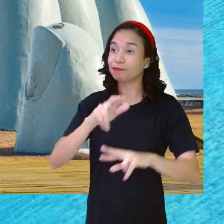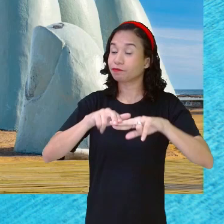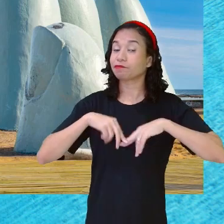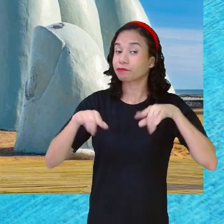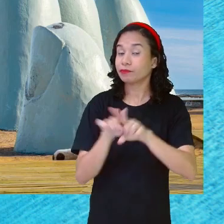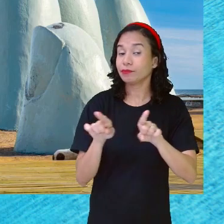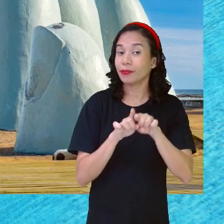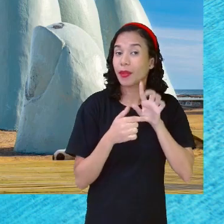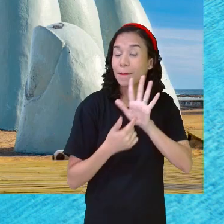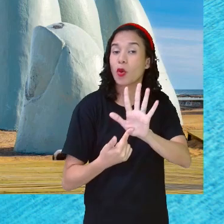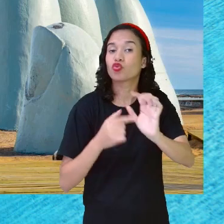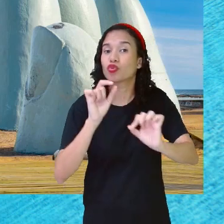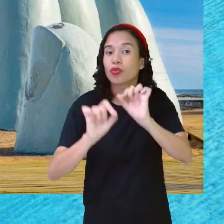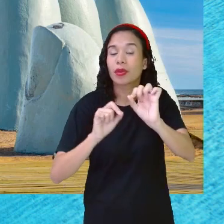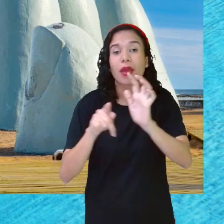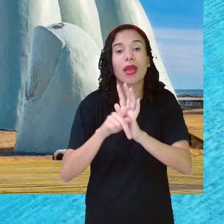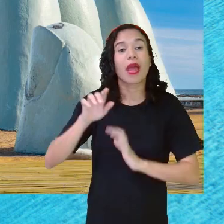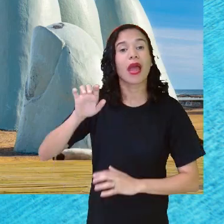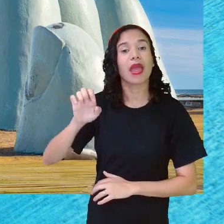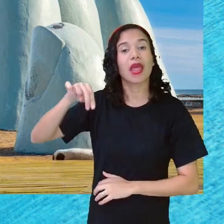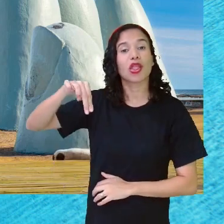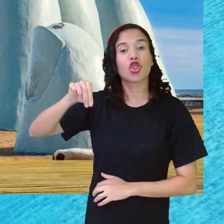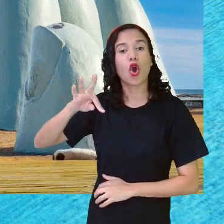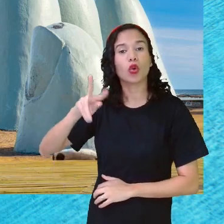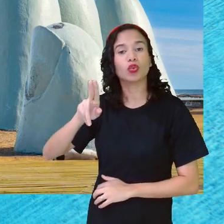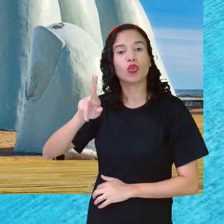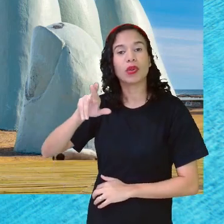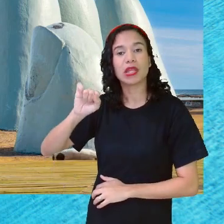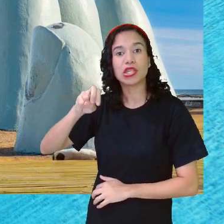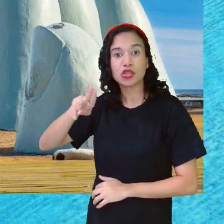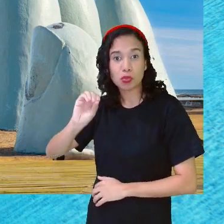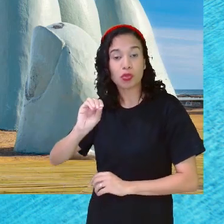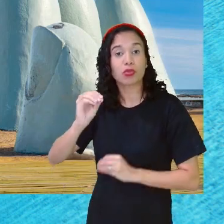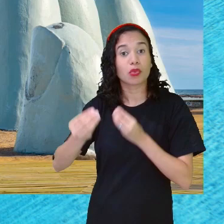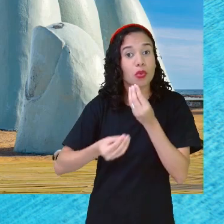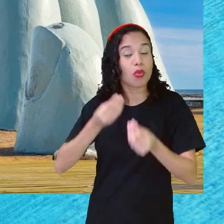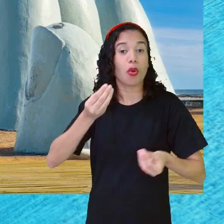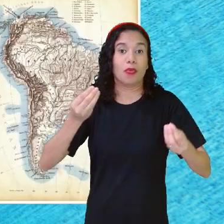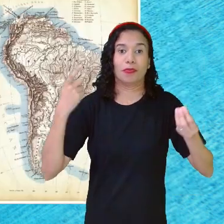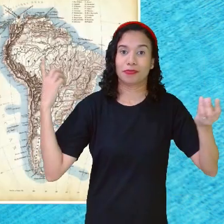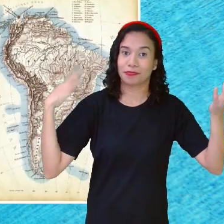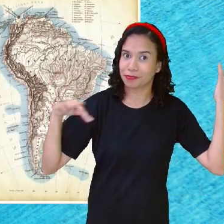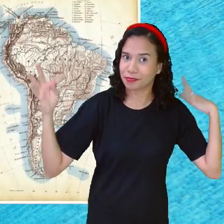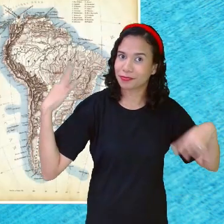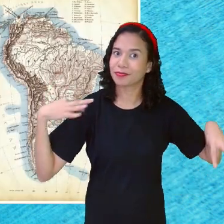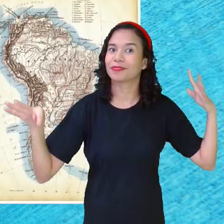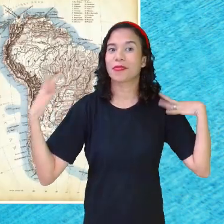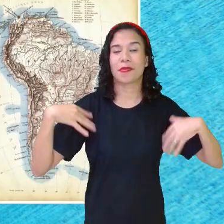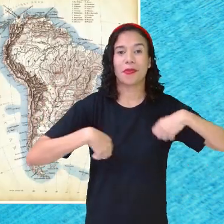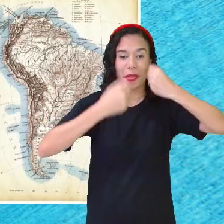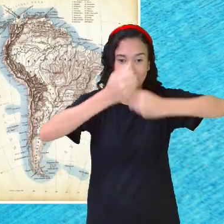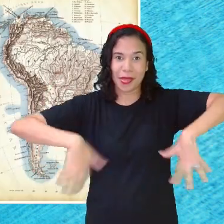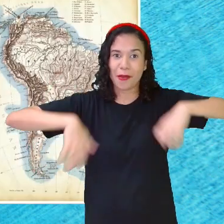eles se destacam pelo enoturismo, que é o turismo de aventura na natureza.